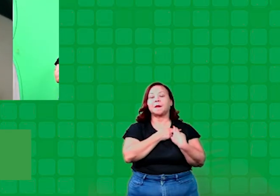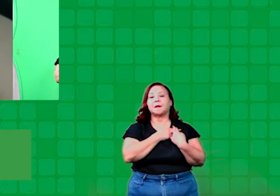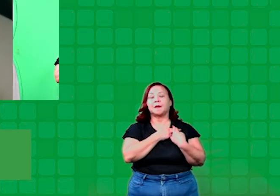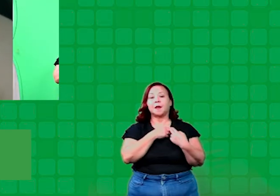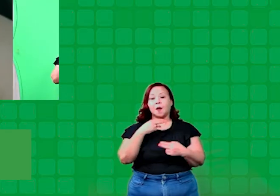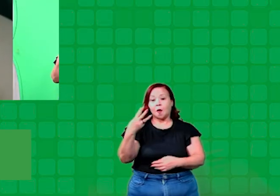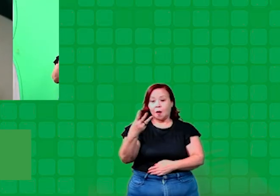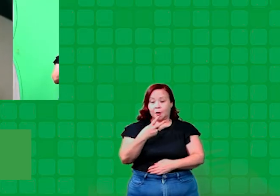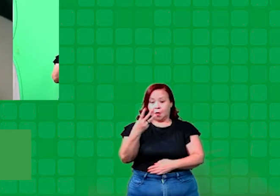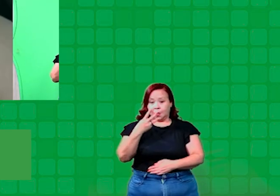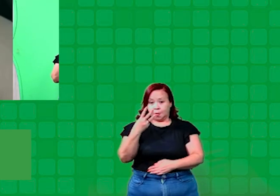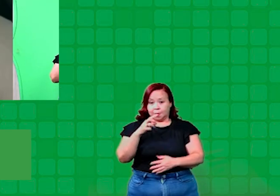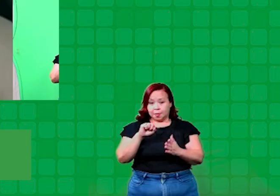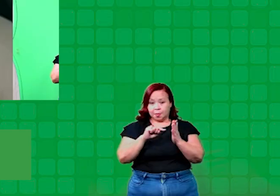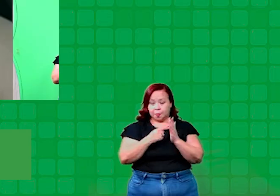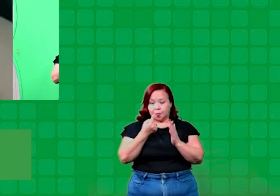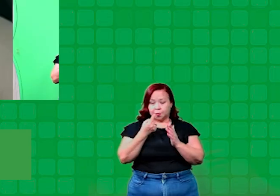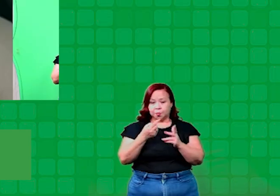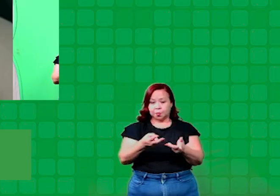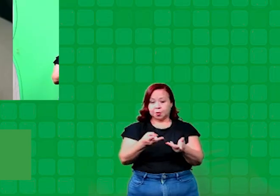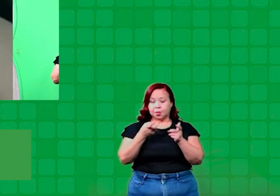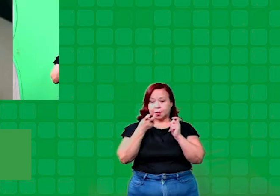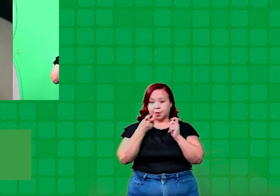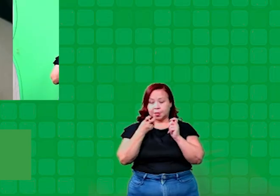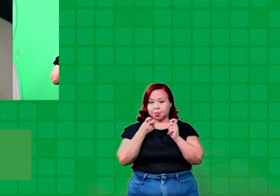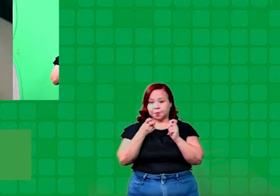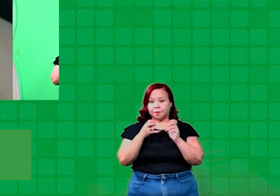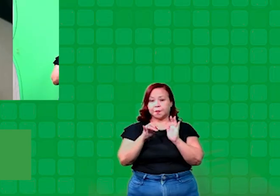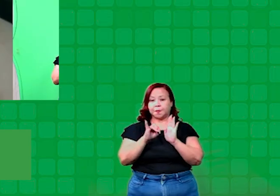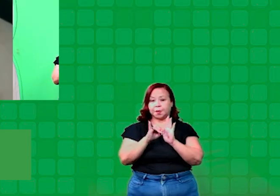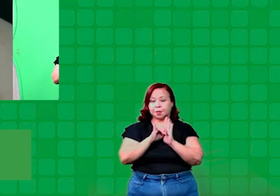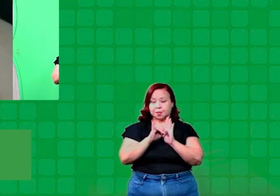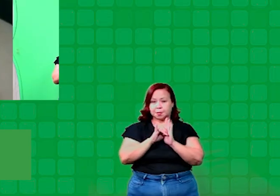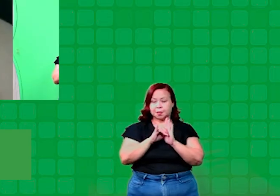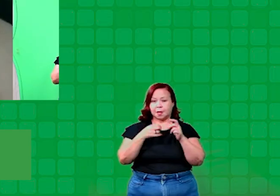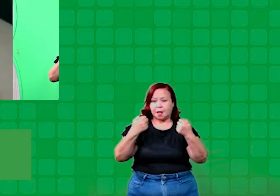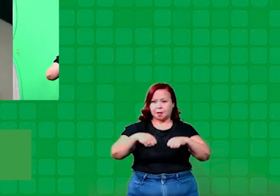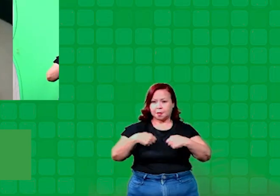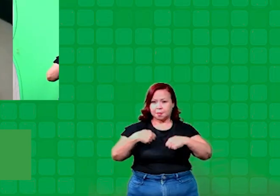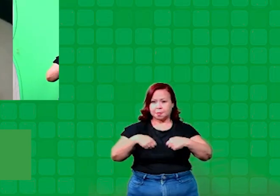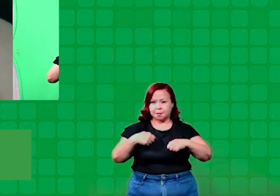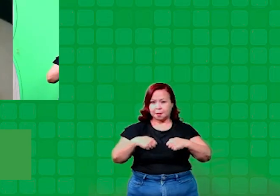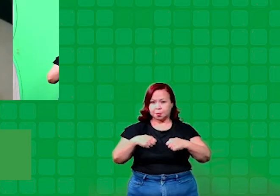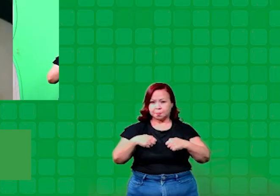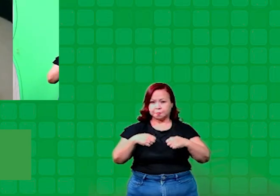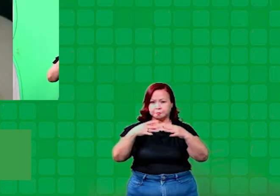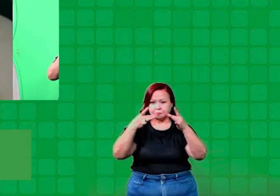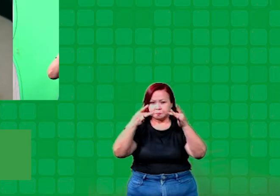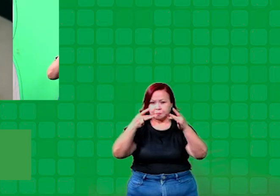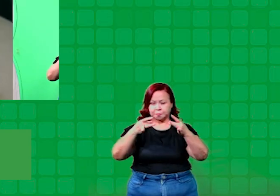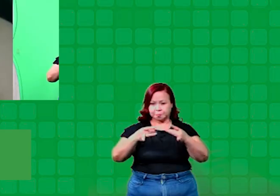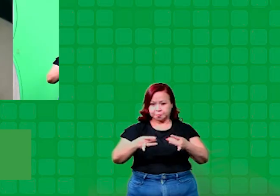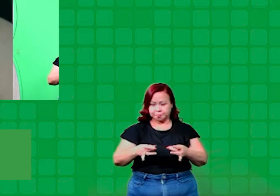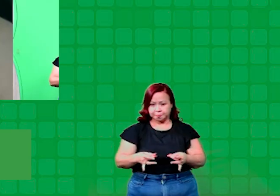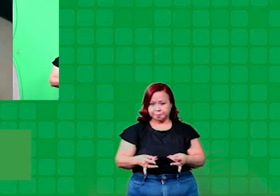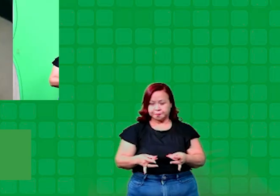O terceiro, identifica-se a necessidade de ajustes iniciais conforme detalhado a seguir. Lá no início,